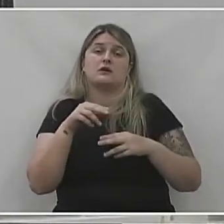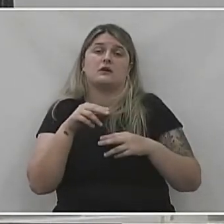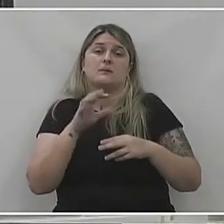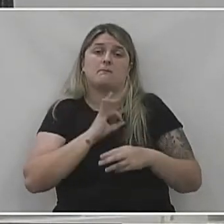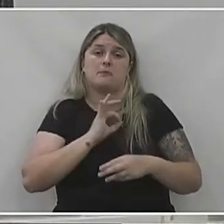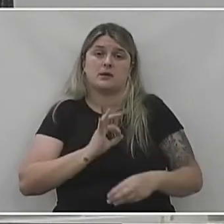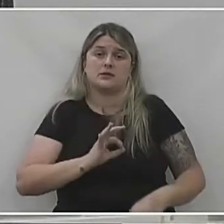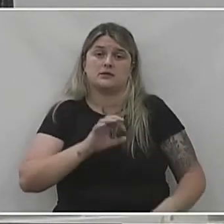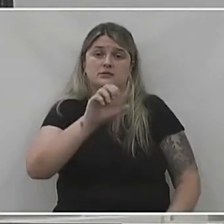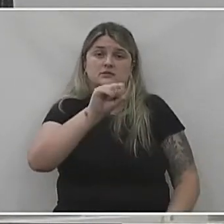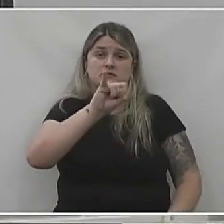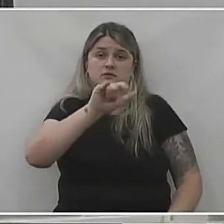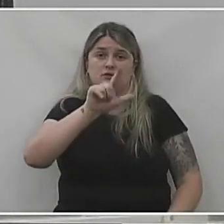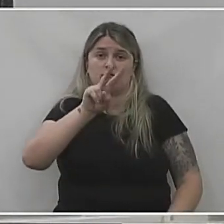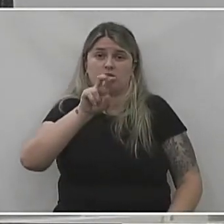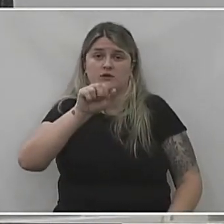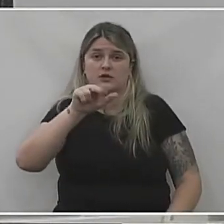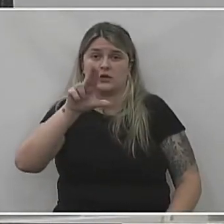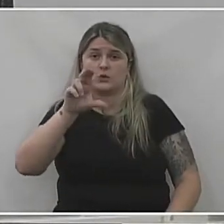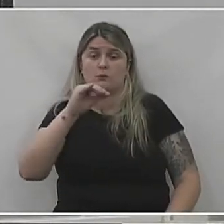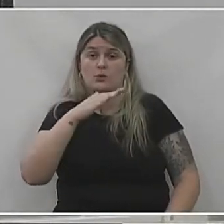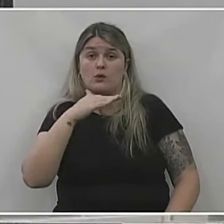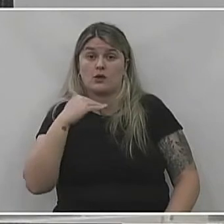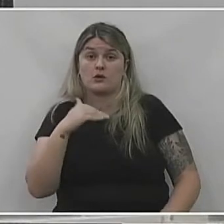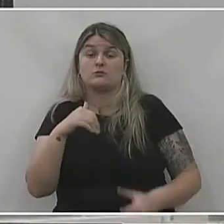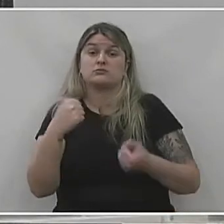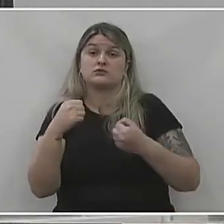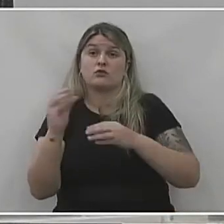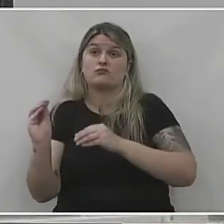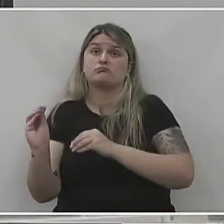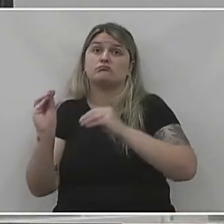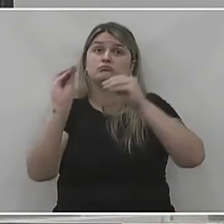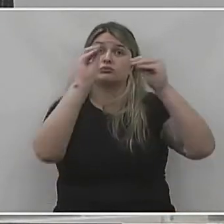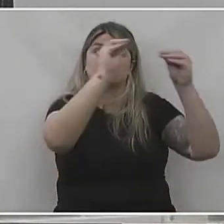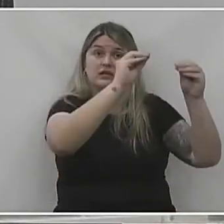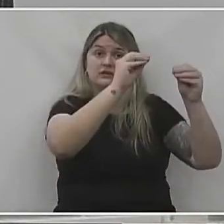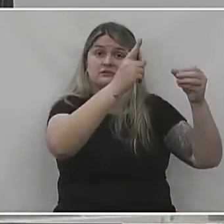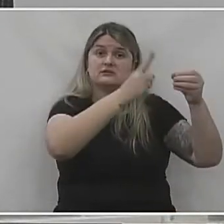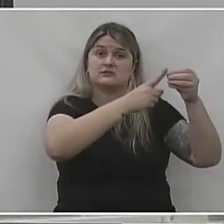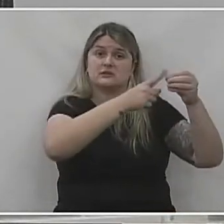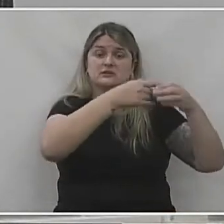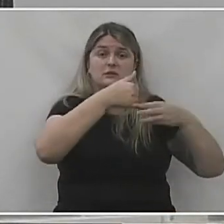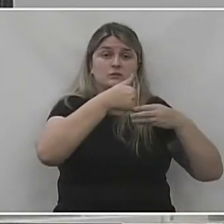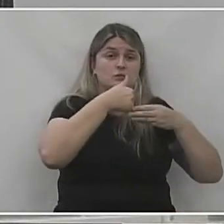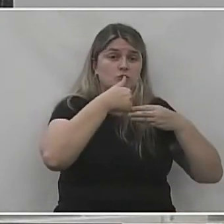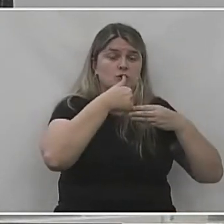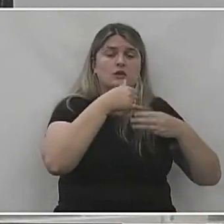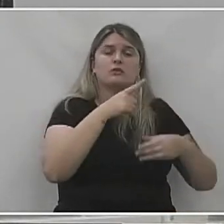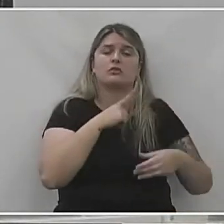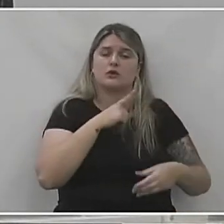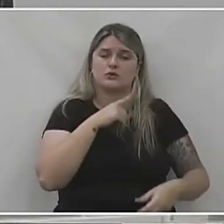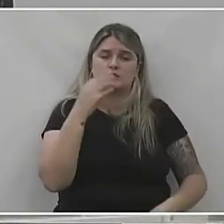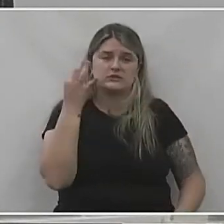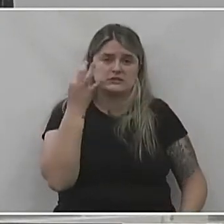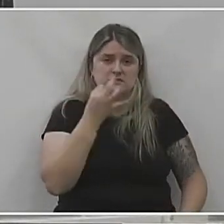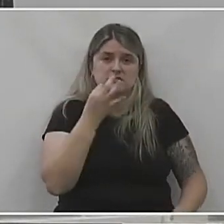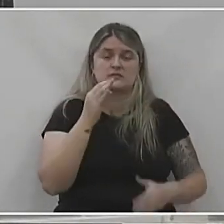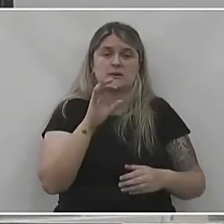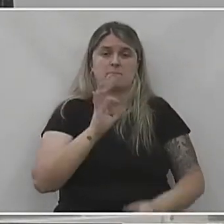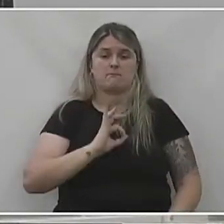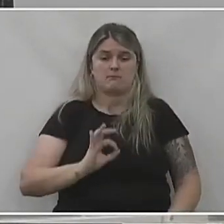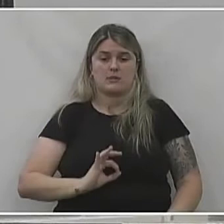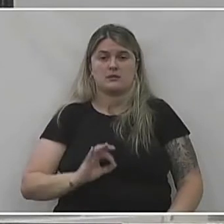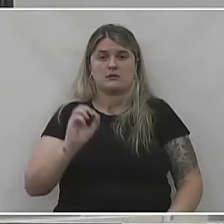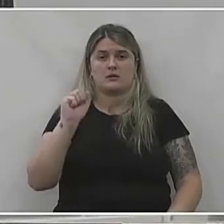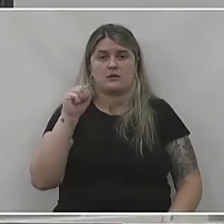o quanto é importante a presença do Padre Omar lá na cidade de São Mateus do Sul e com certeza o Padre Amaro